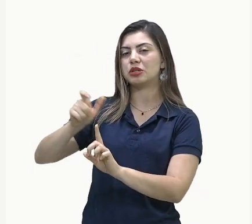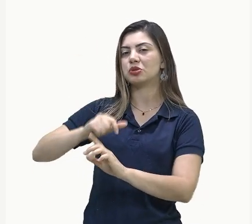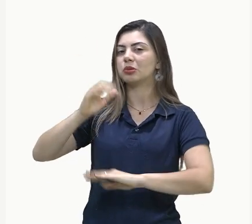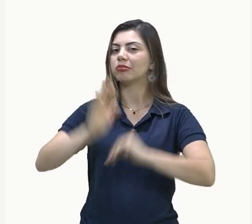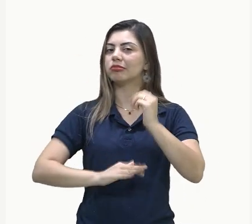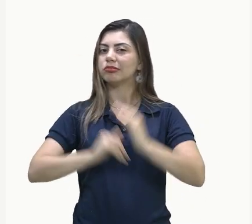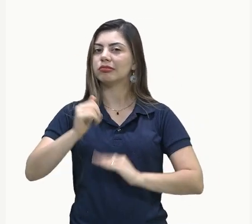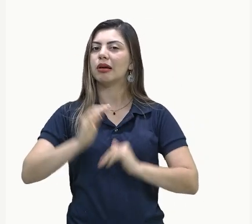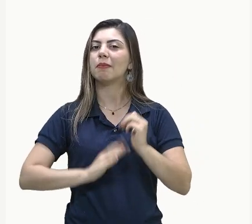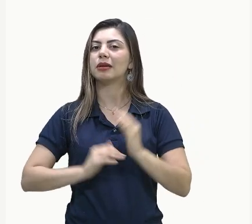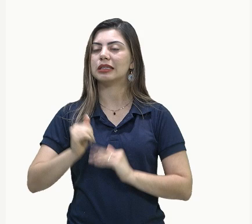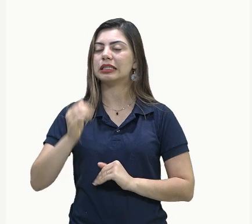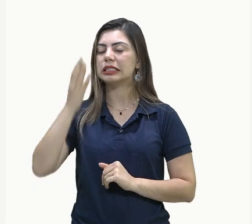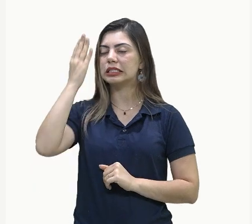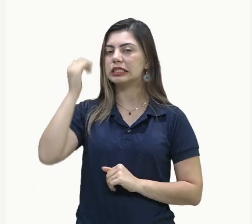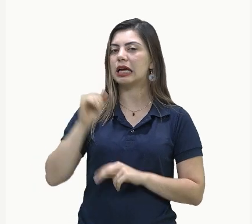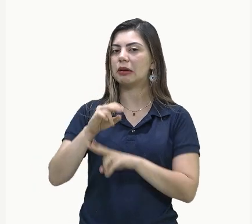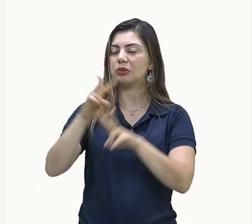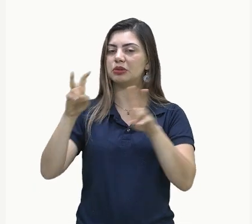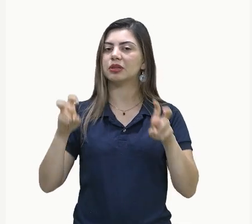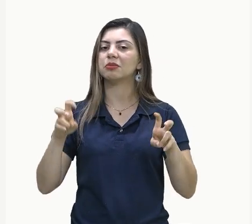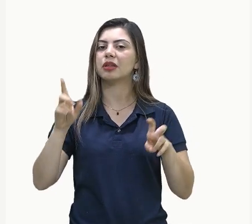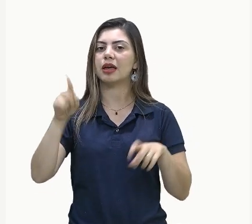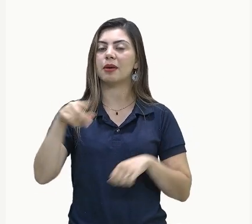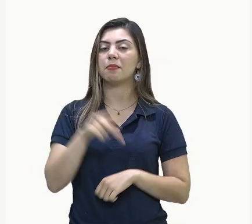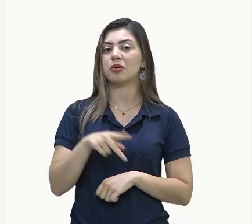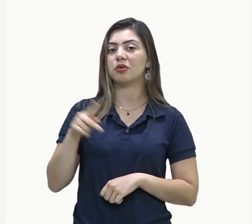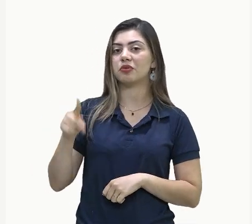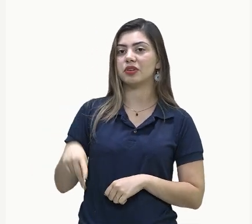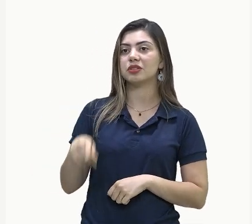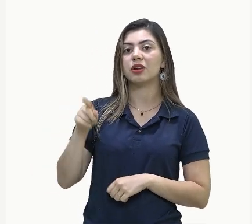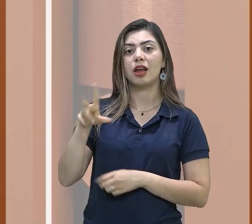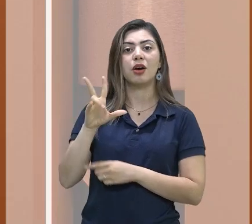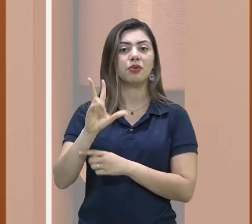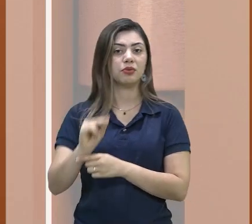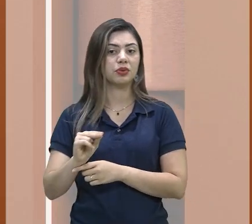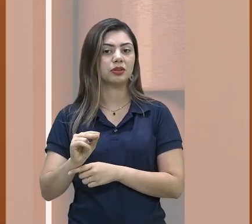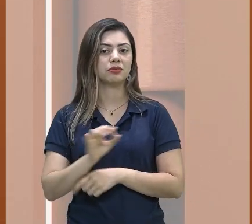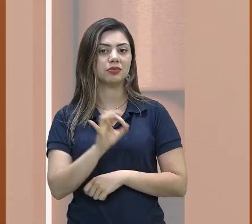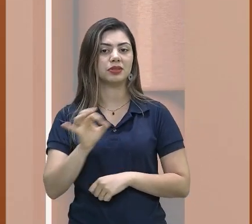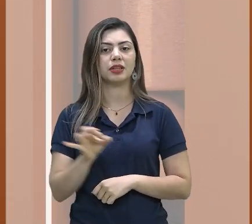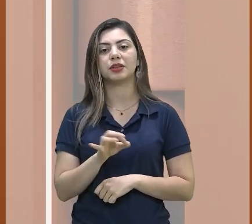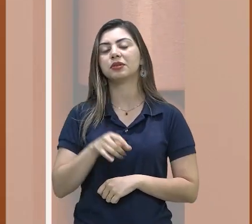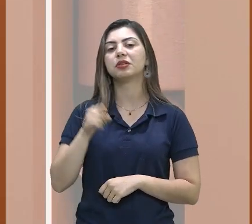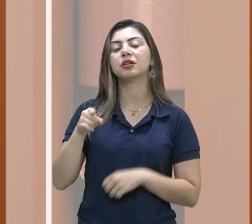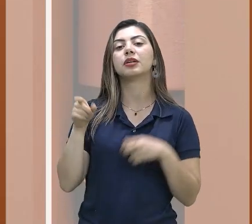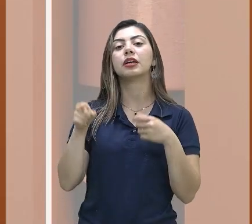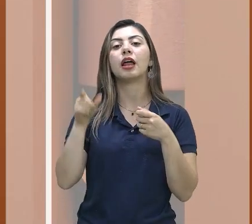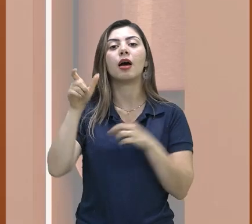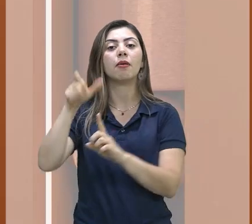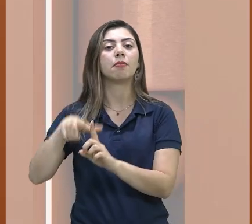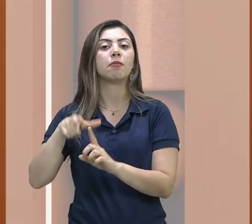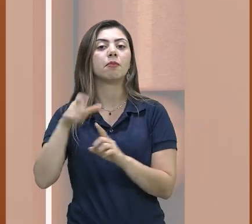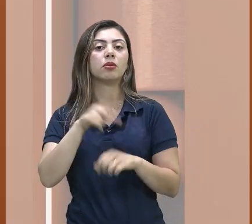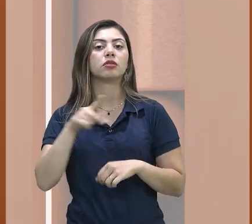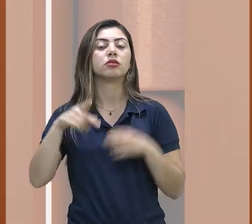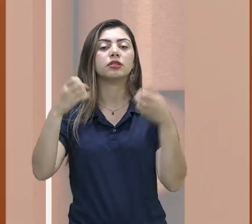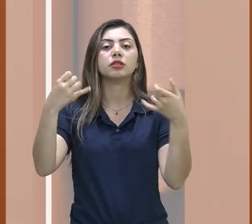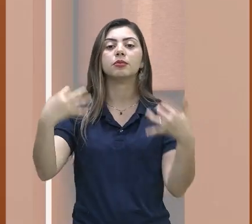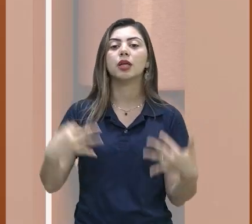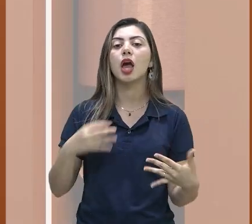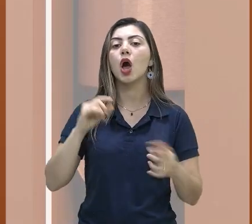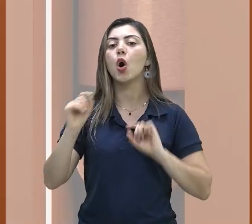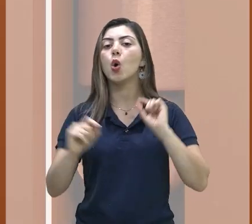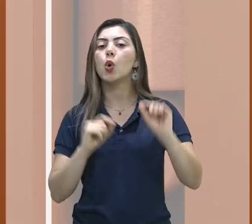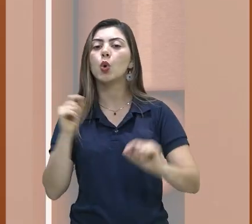professor José Alberto, professor da Universidade Federal do Amazonas, e ele vai explicar melhor o que